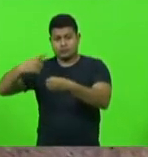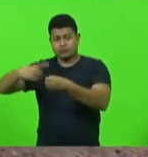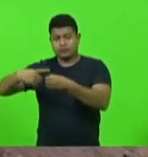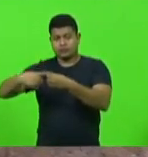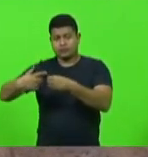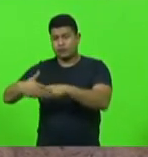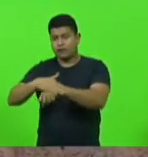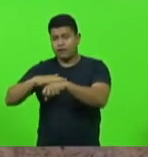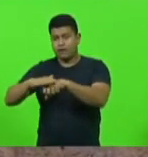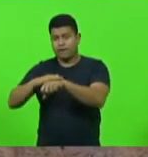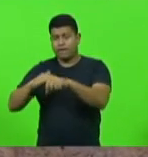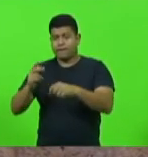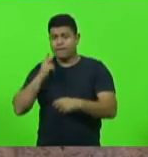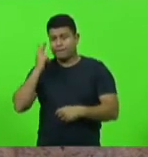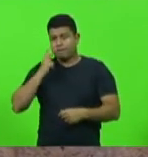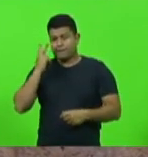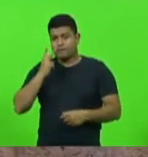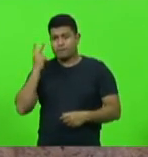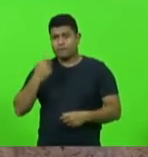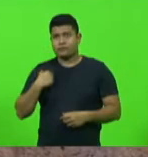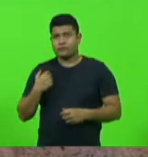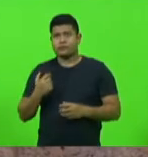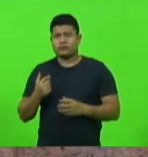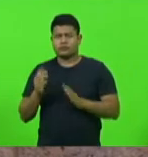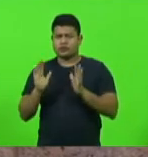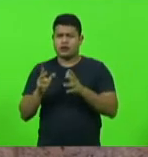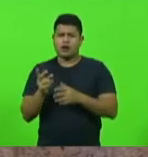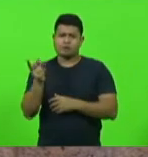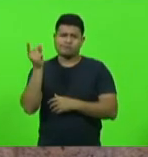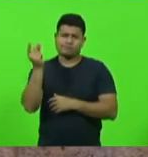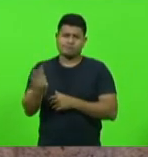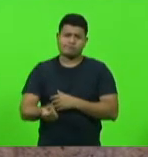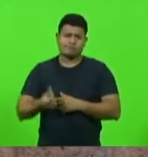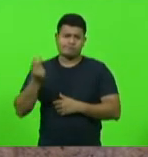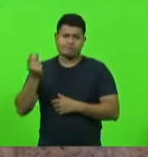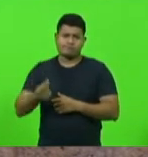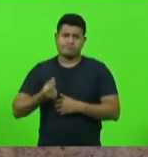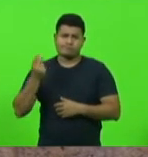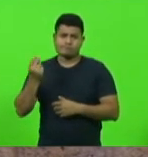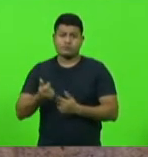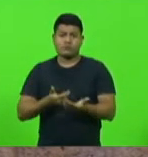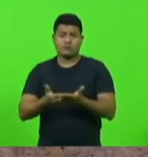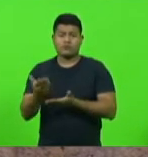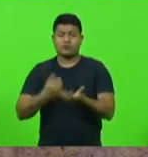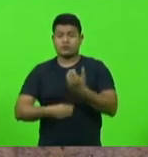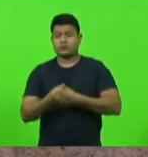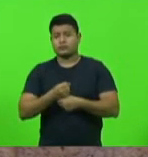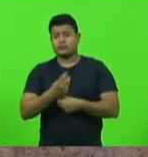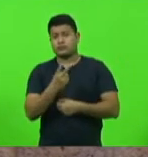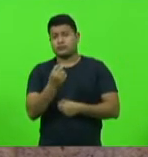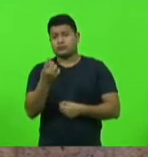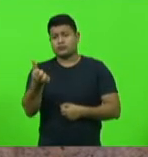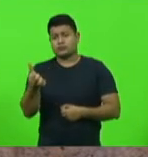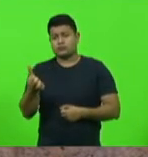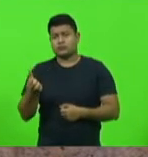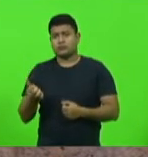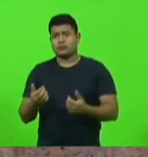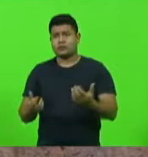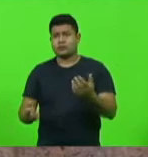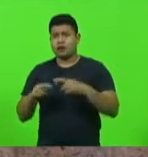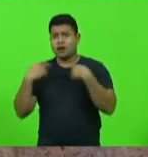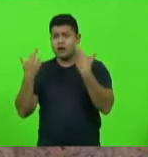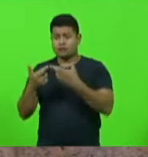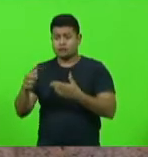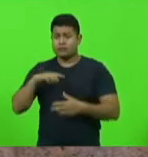e comando local. Isso já vem de longa data. Quando eu estava no comando lá, em 2016, fizemos reuniões lá para a criação do batalhão. Eu estive